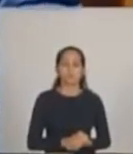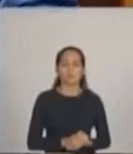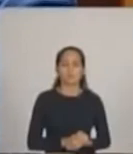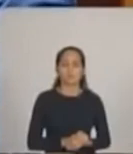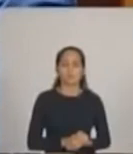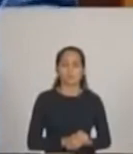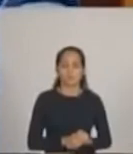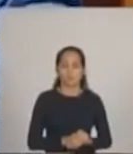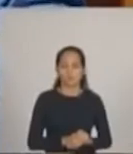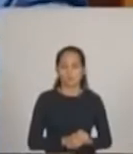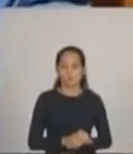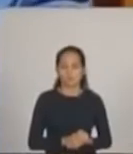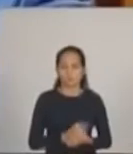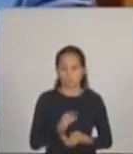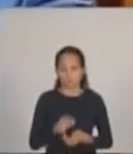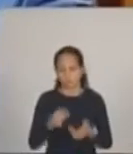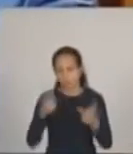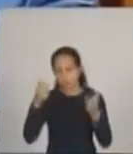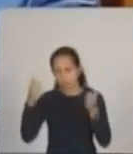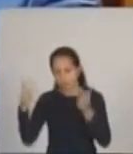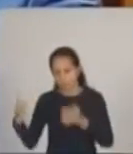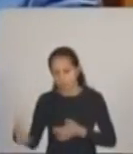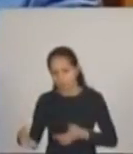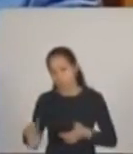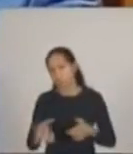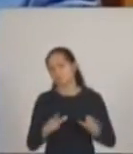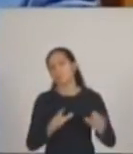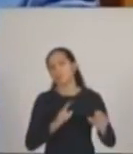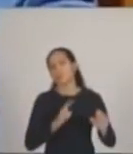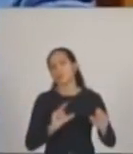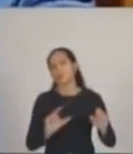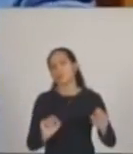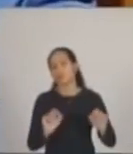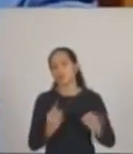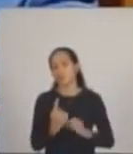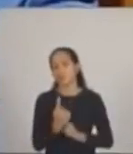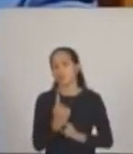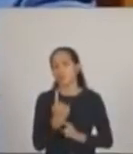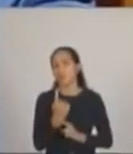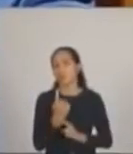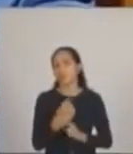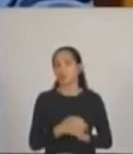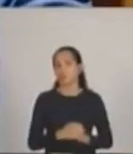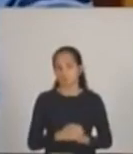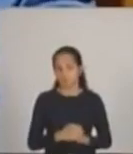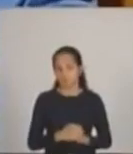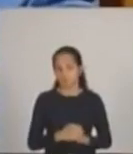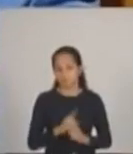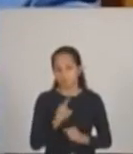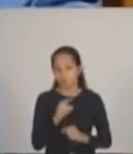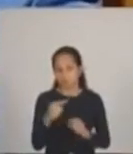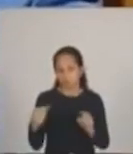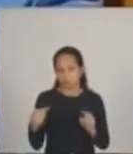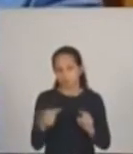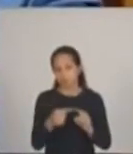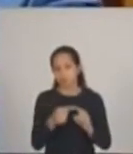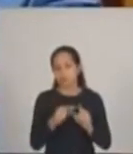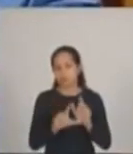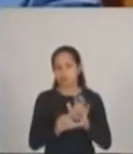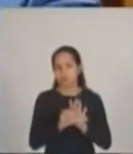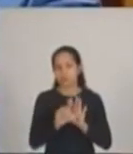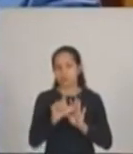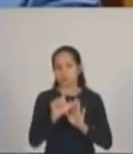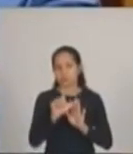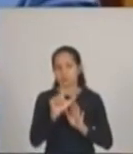O parecer termina dizendo que a única coisa que não trata essa legislação federal é que